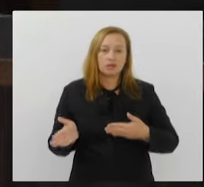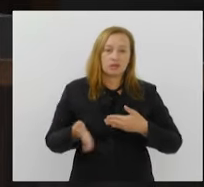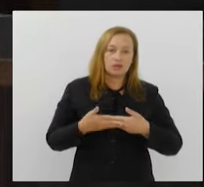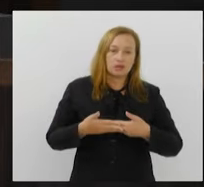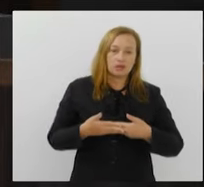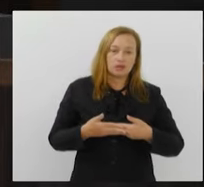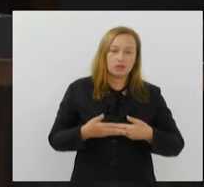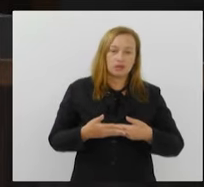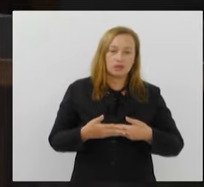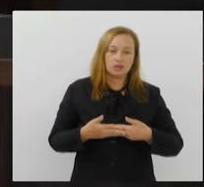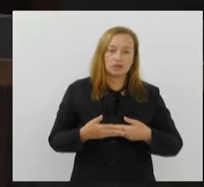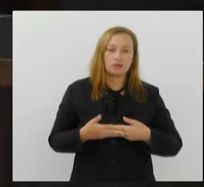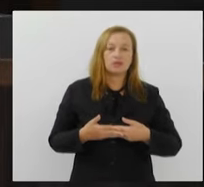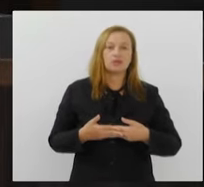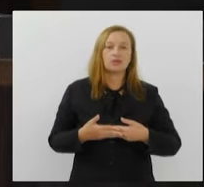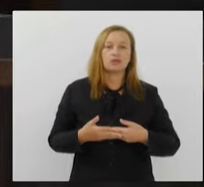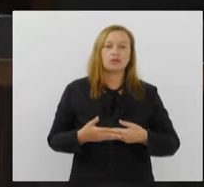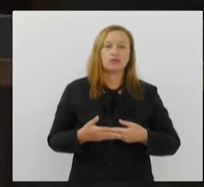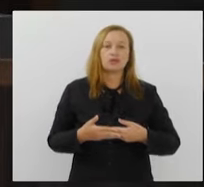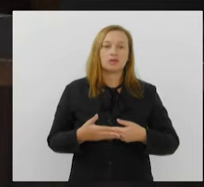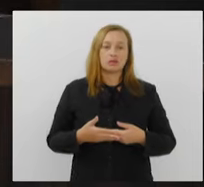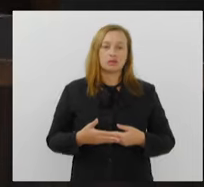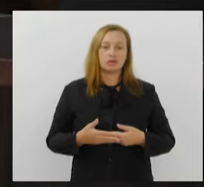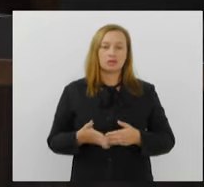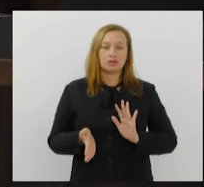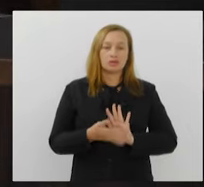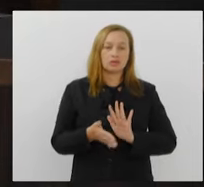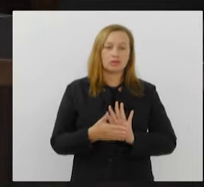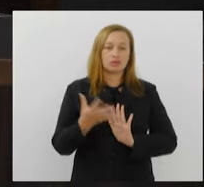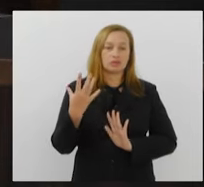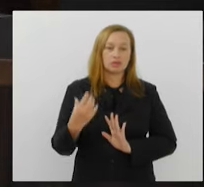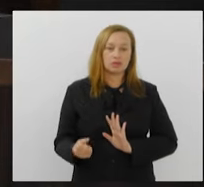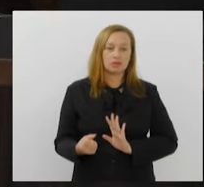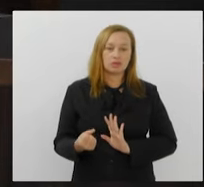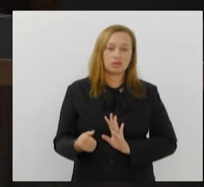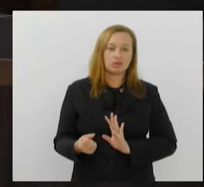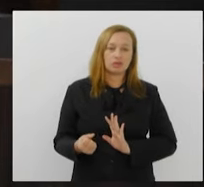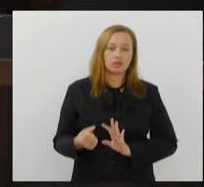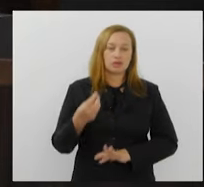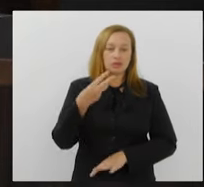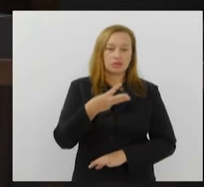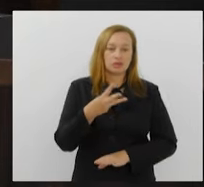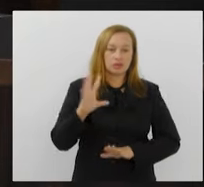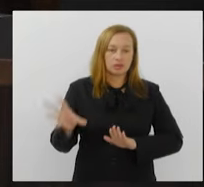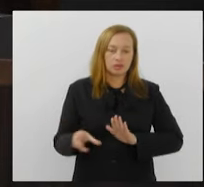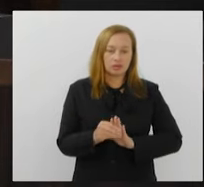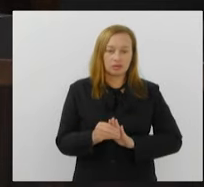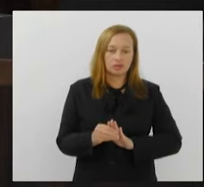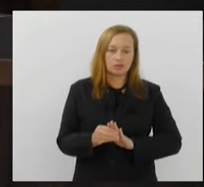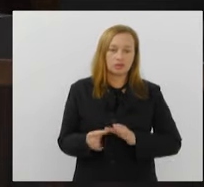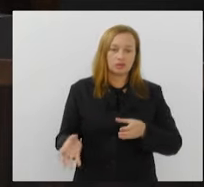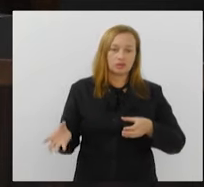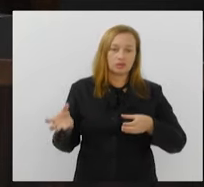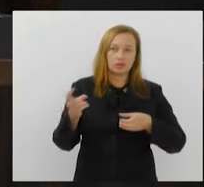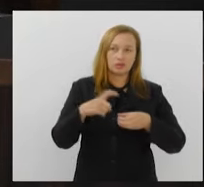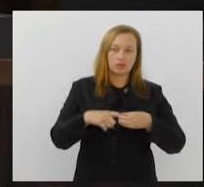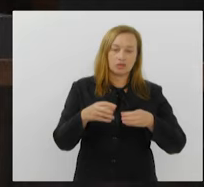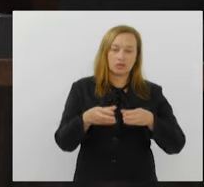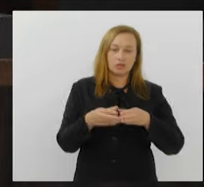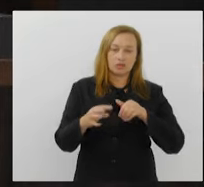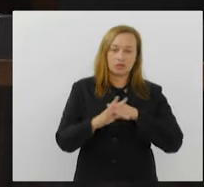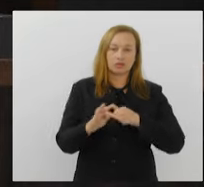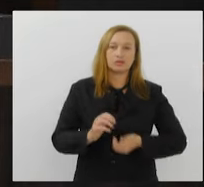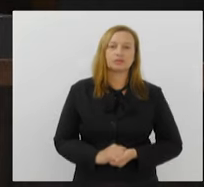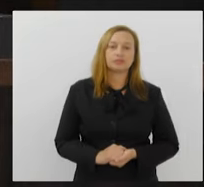discutir, encerrada a discussão. A presente proposta recebeu 3 emendas e retorna às